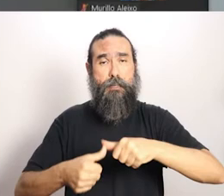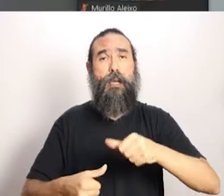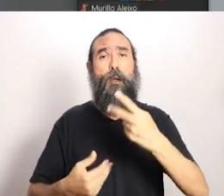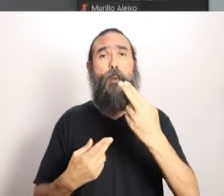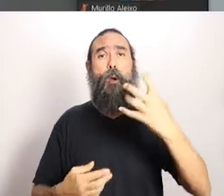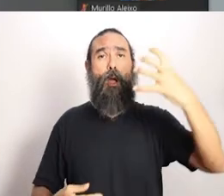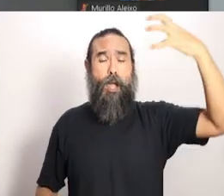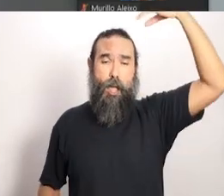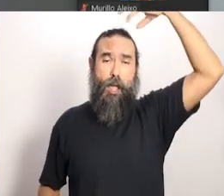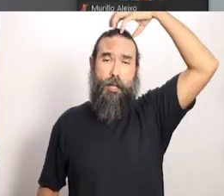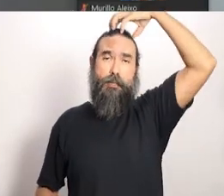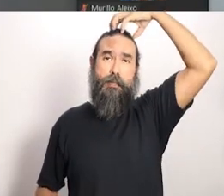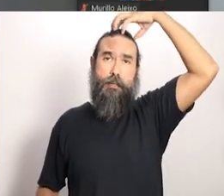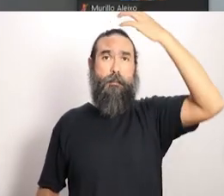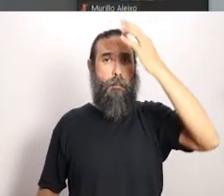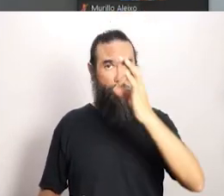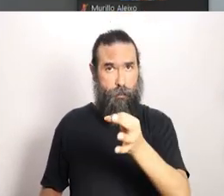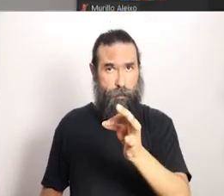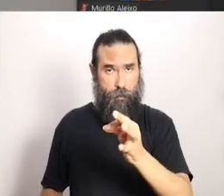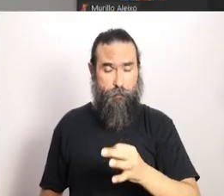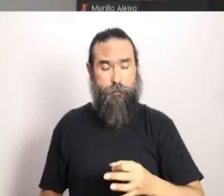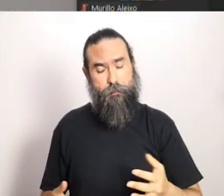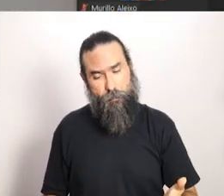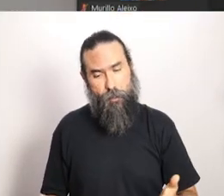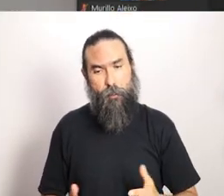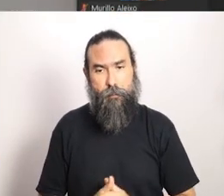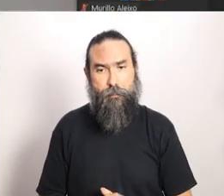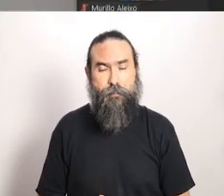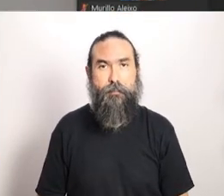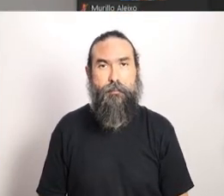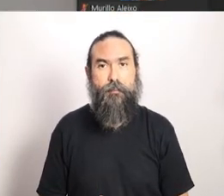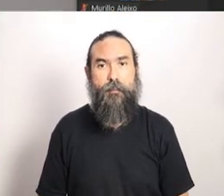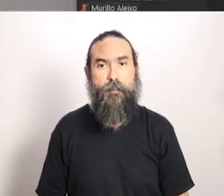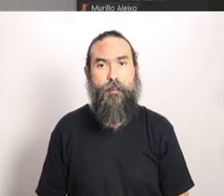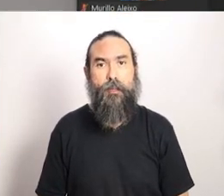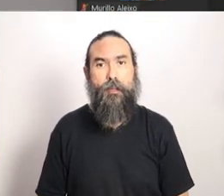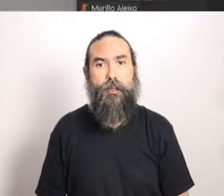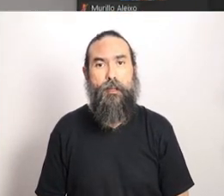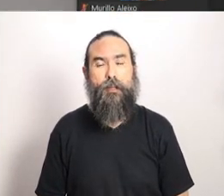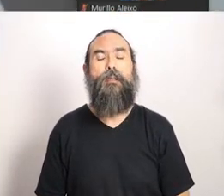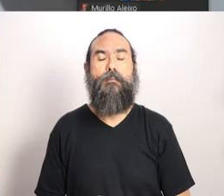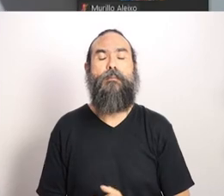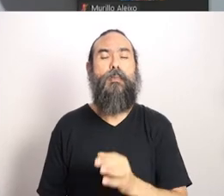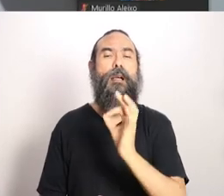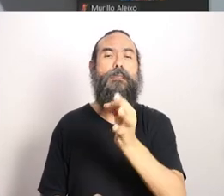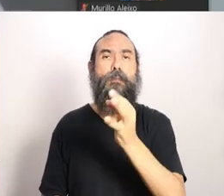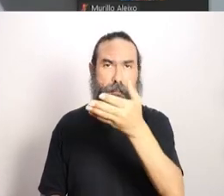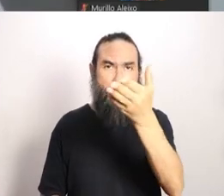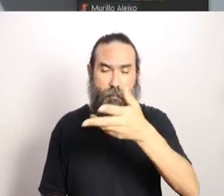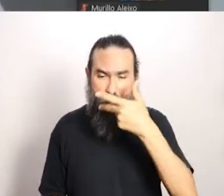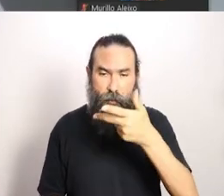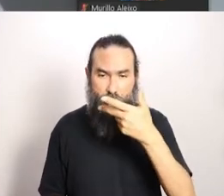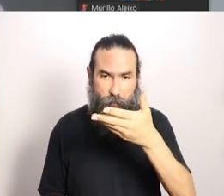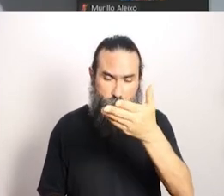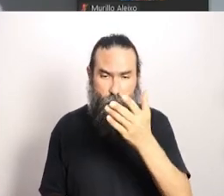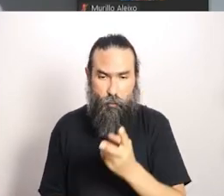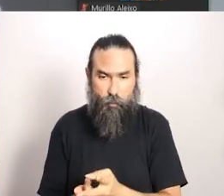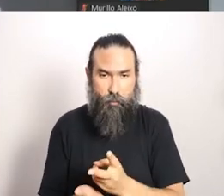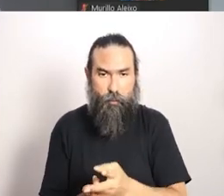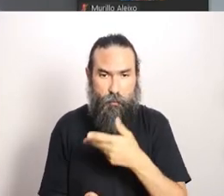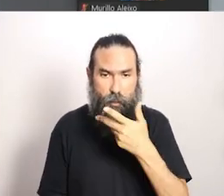reino, né? Do que ela plantou. Beto, né? Beto, agora, o que é que... Diga. Por favor. Não, diga, por